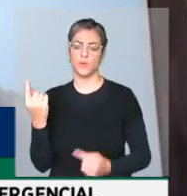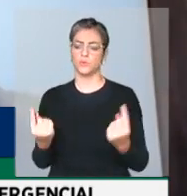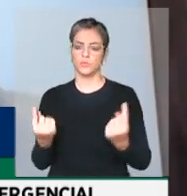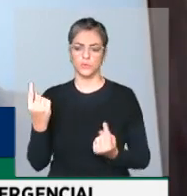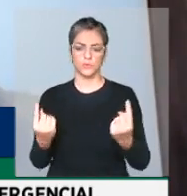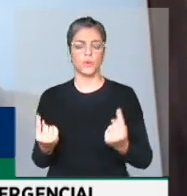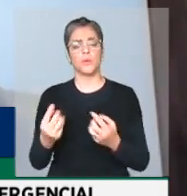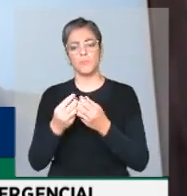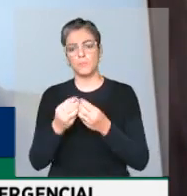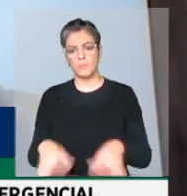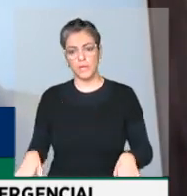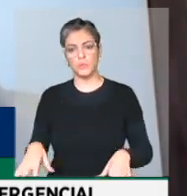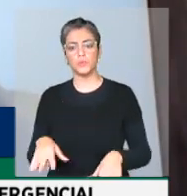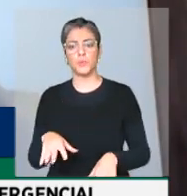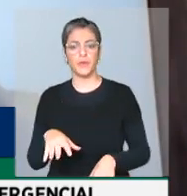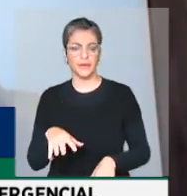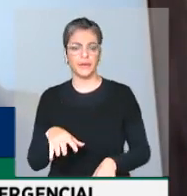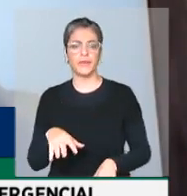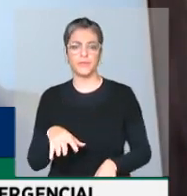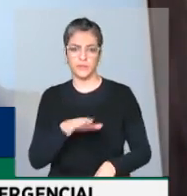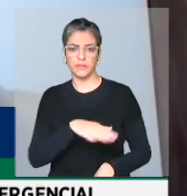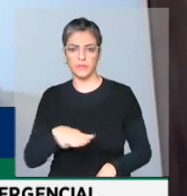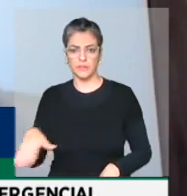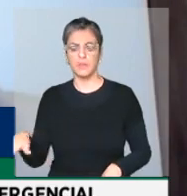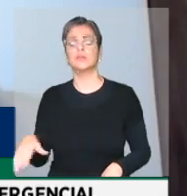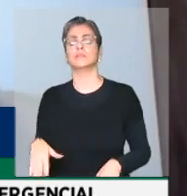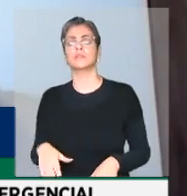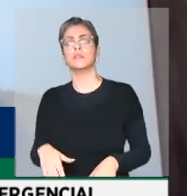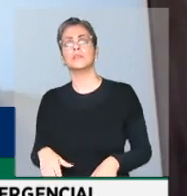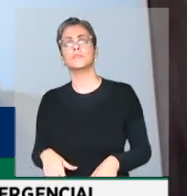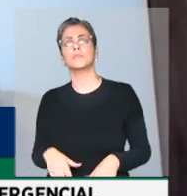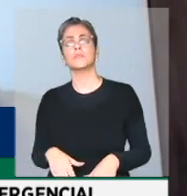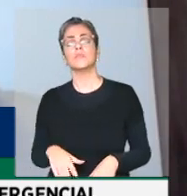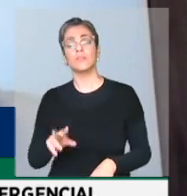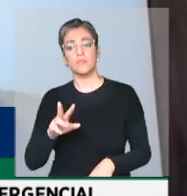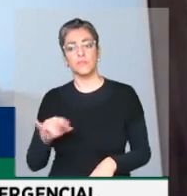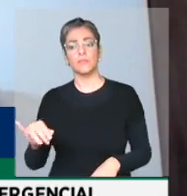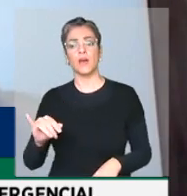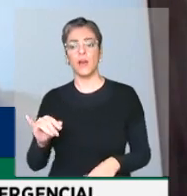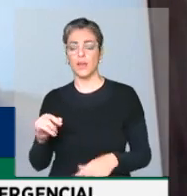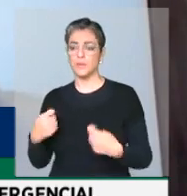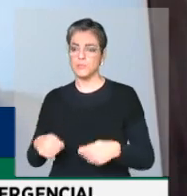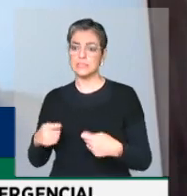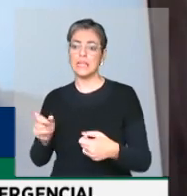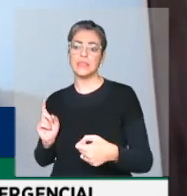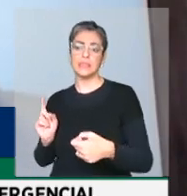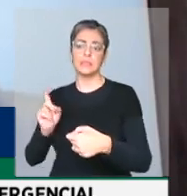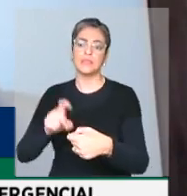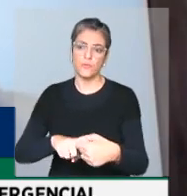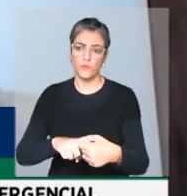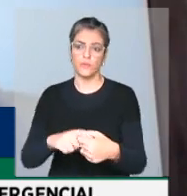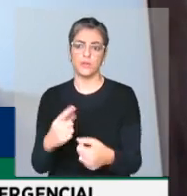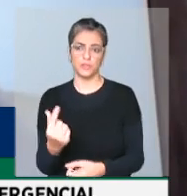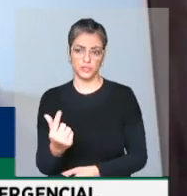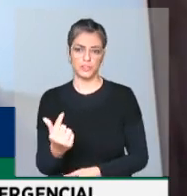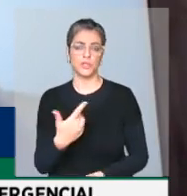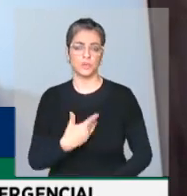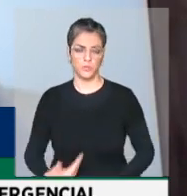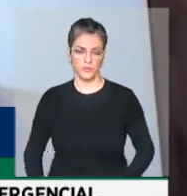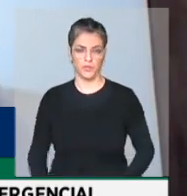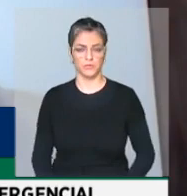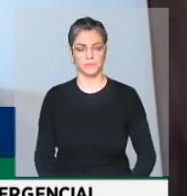prejuízo do real provedor dos lares monoparentais, serão ressarcidos ao erário pelo agressor ou por quem lhe deu